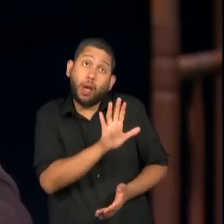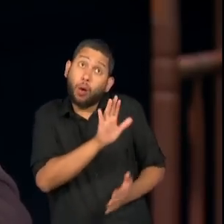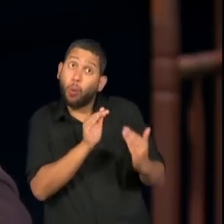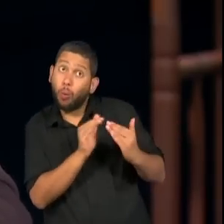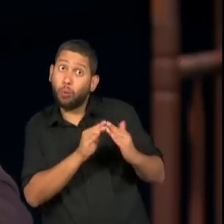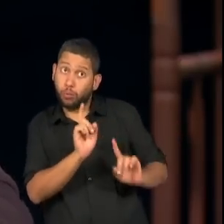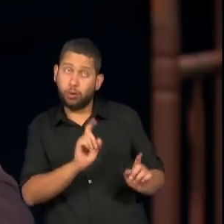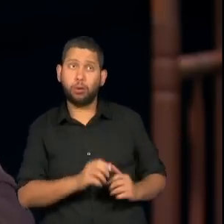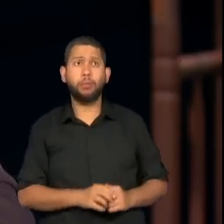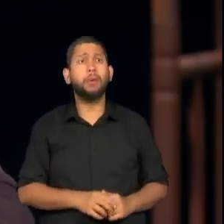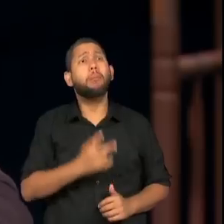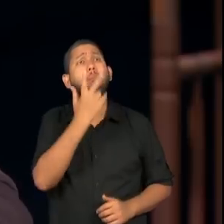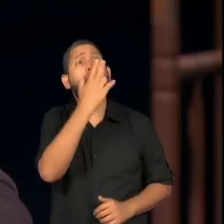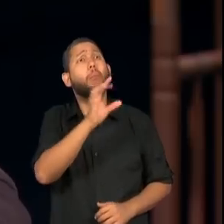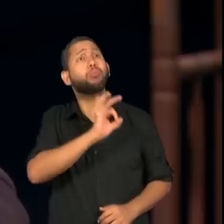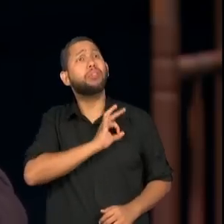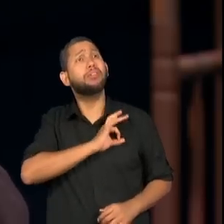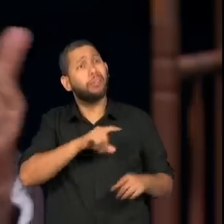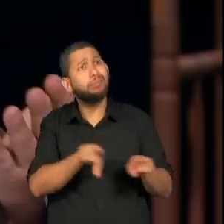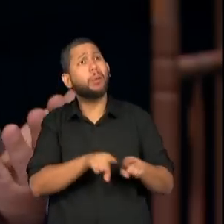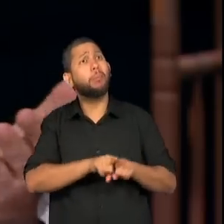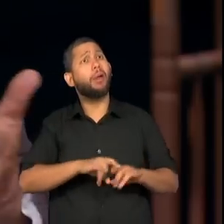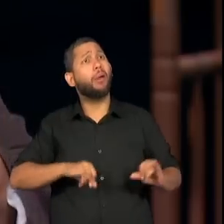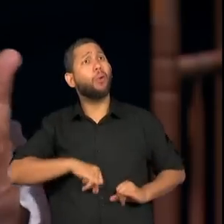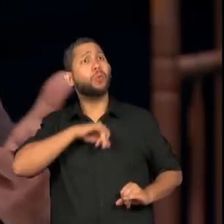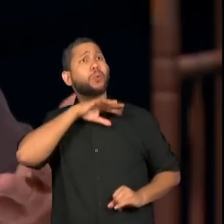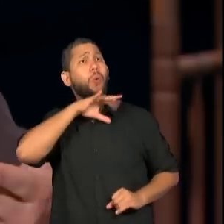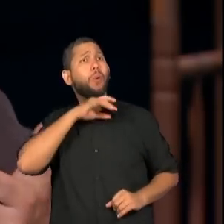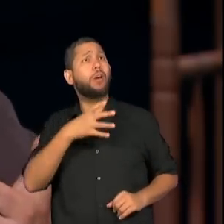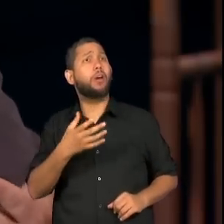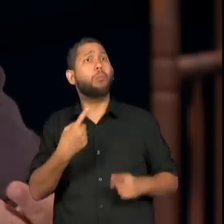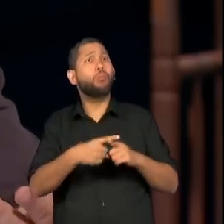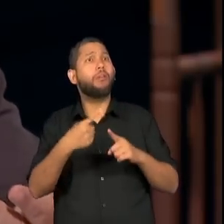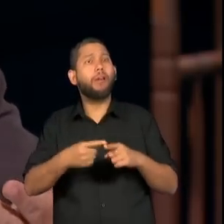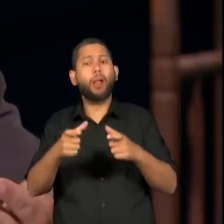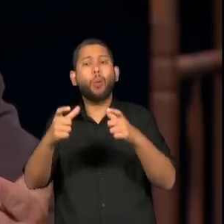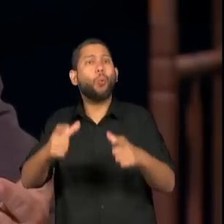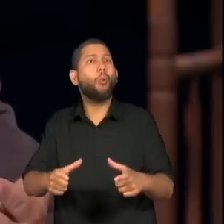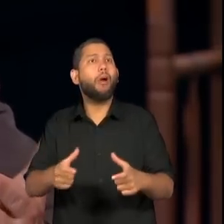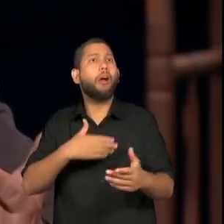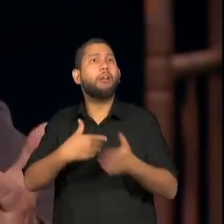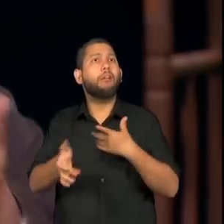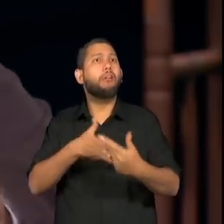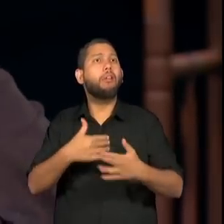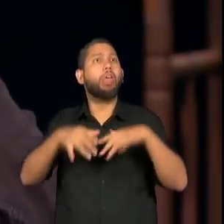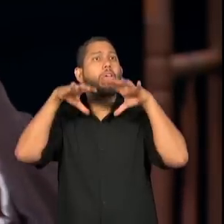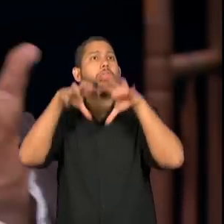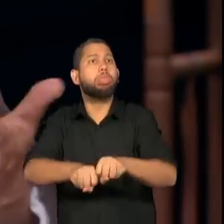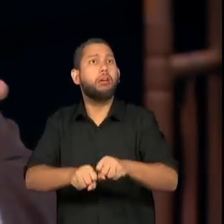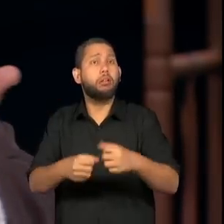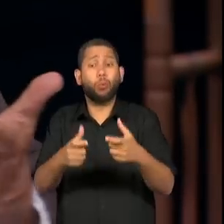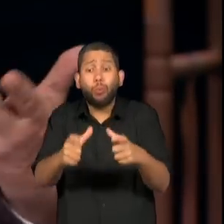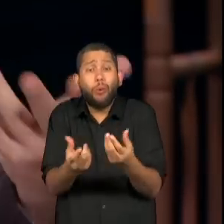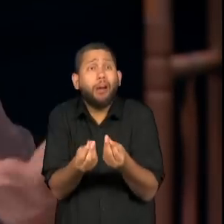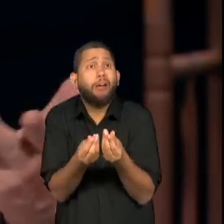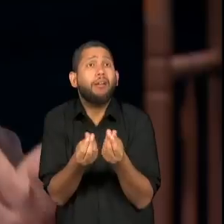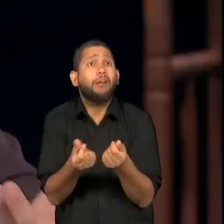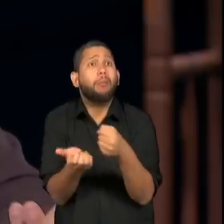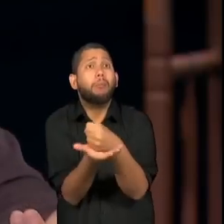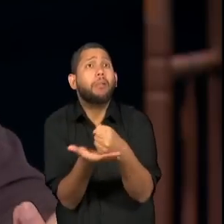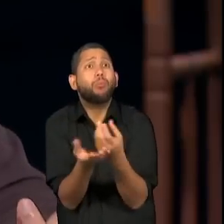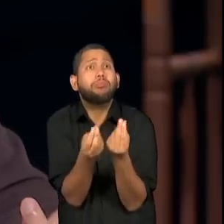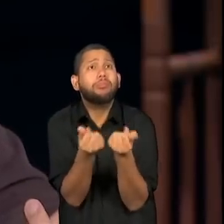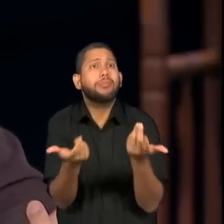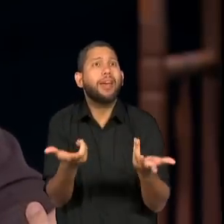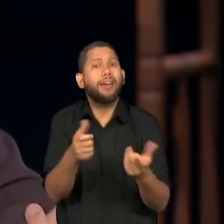mas é ruim para a polícia também. Ela ocupar um lugar sem nenhum preparo, um lugar que não tem nenhuma condição de